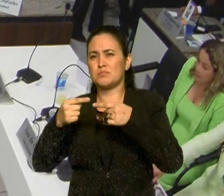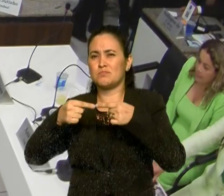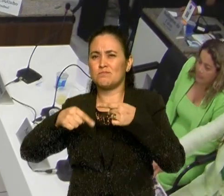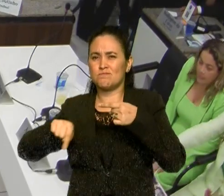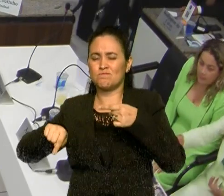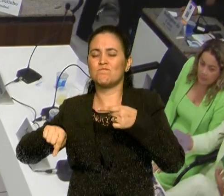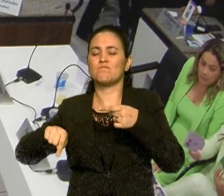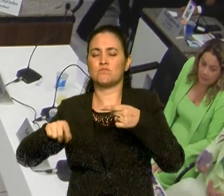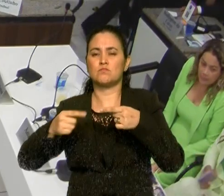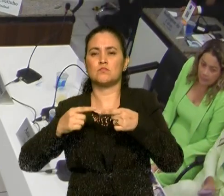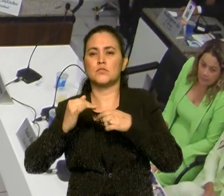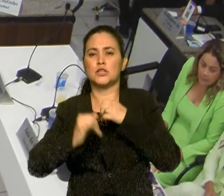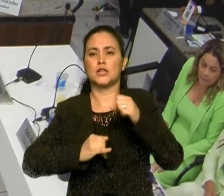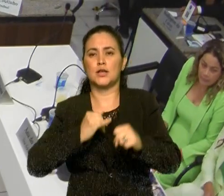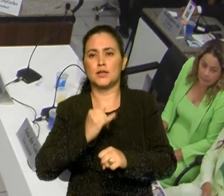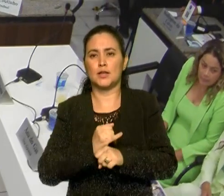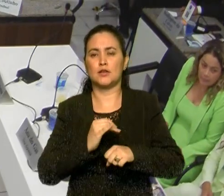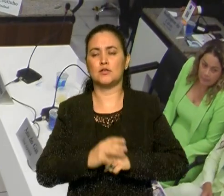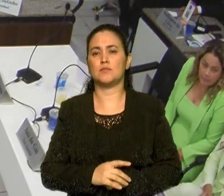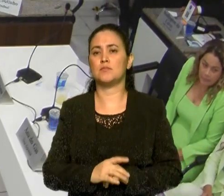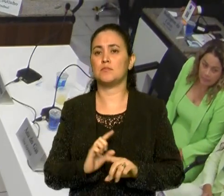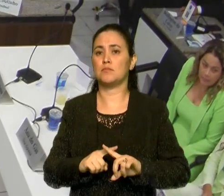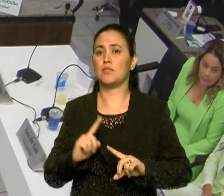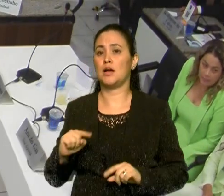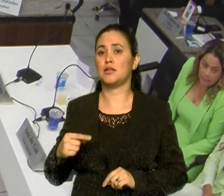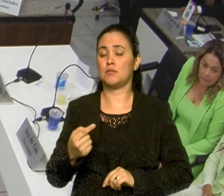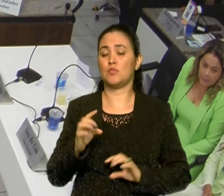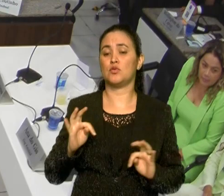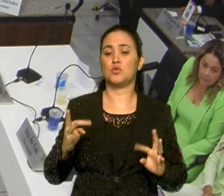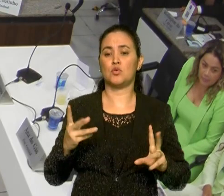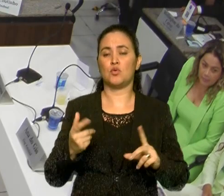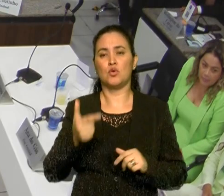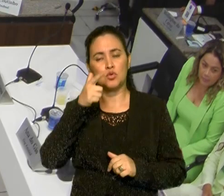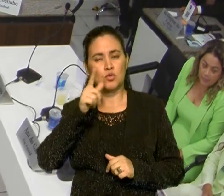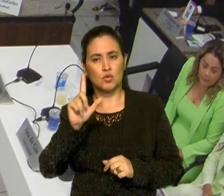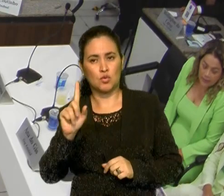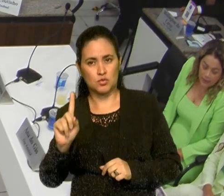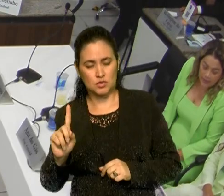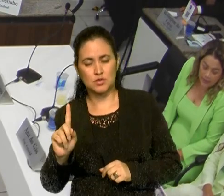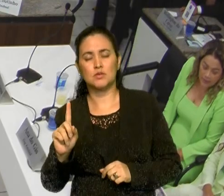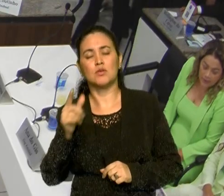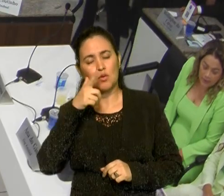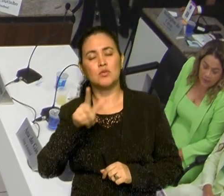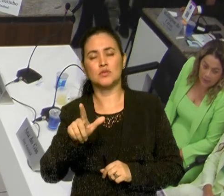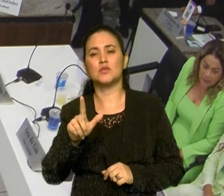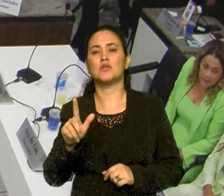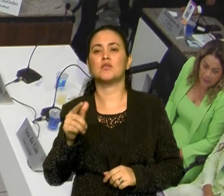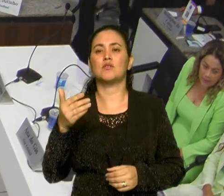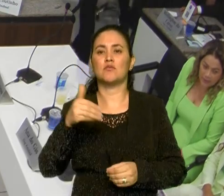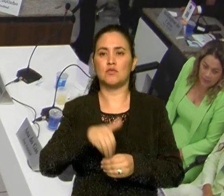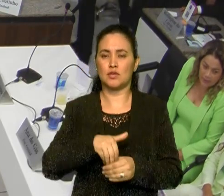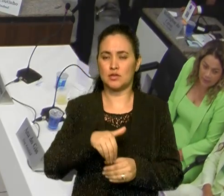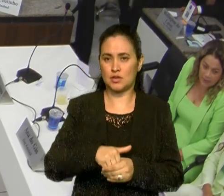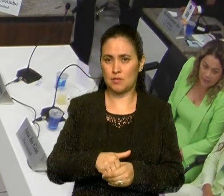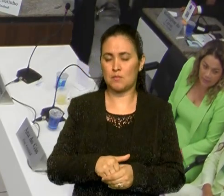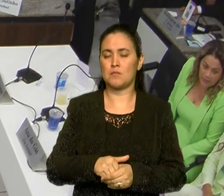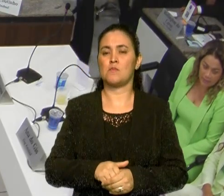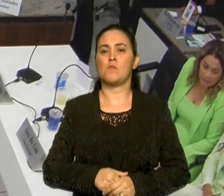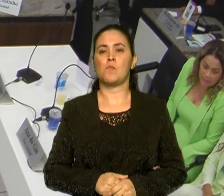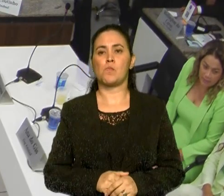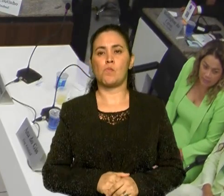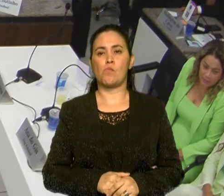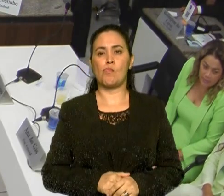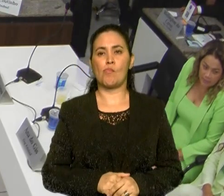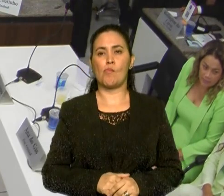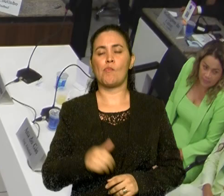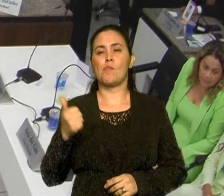com a conexão, mas logo depois todos eles conseguiram participar das votações e os votos deles foram recolhidos pelo primeiro